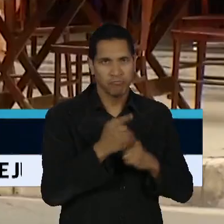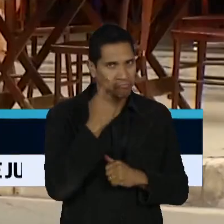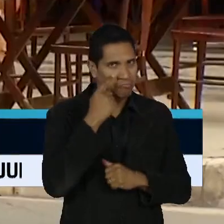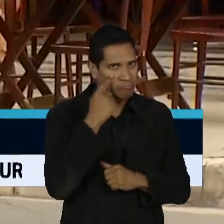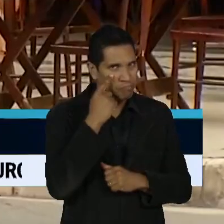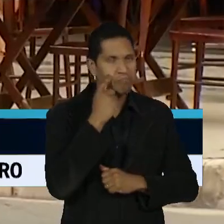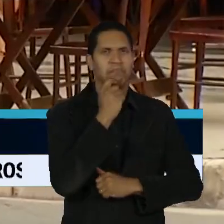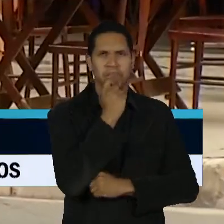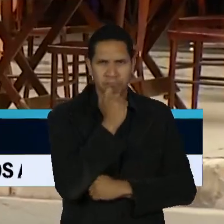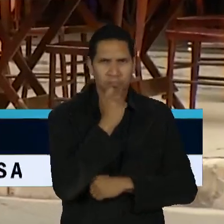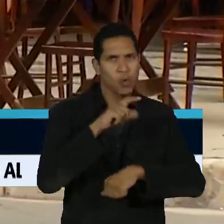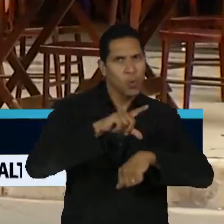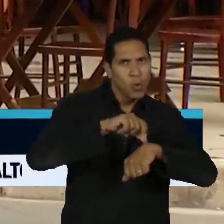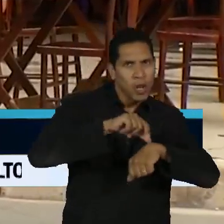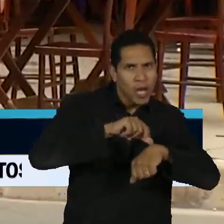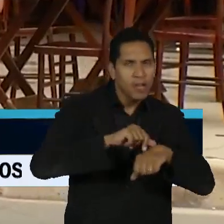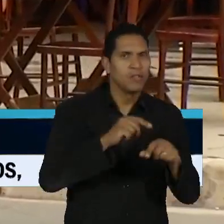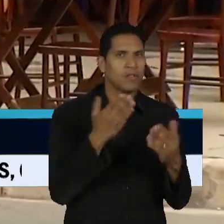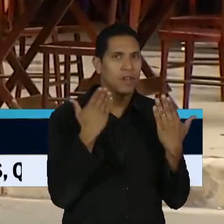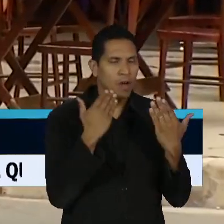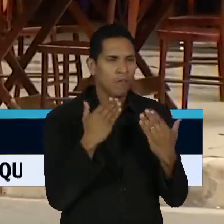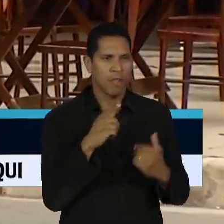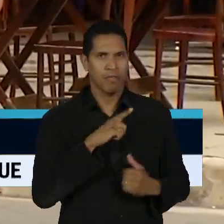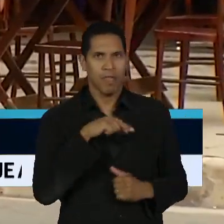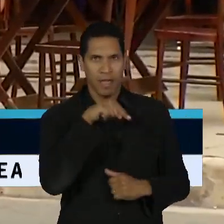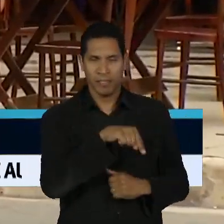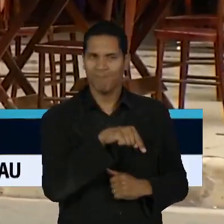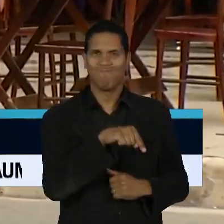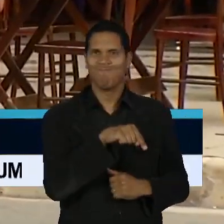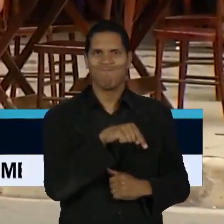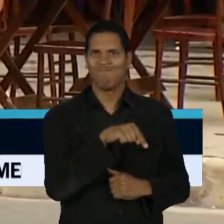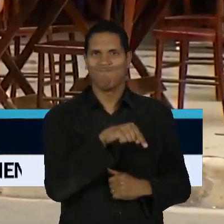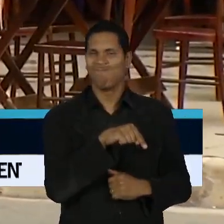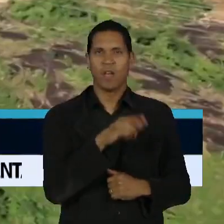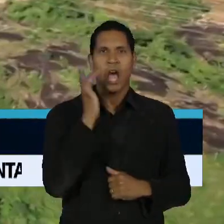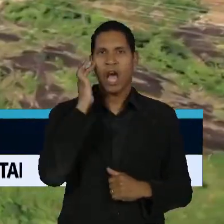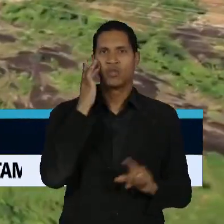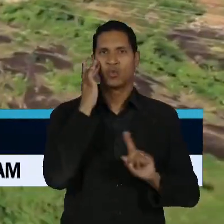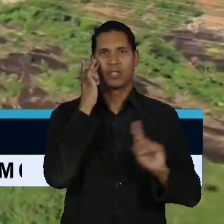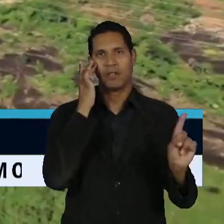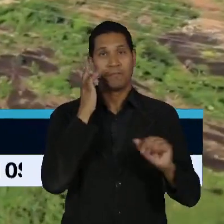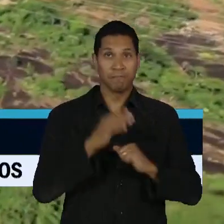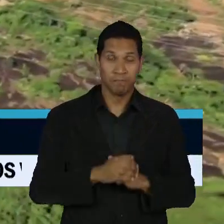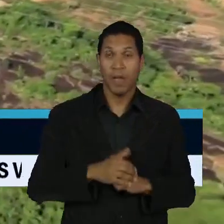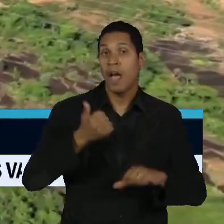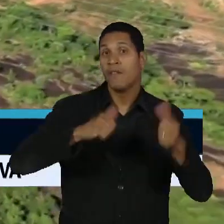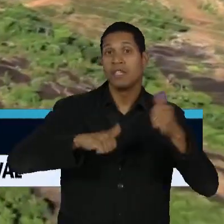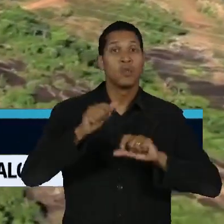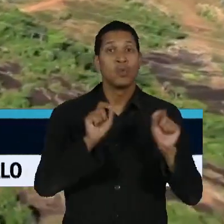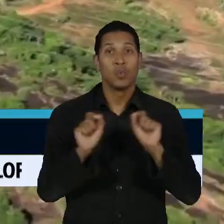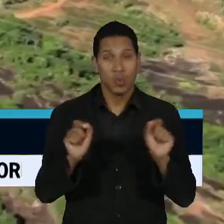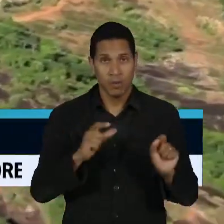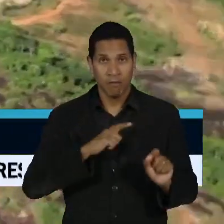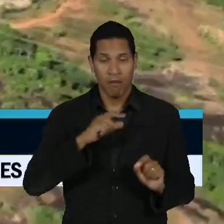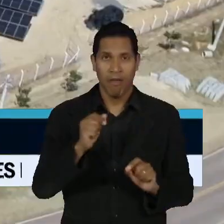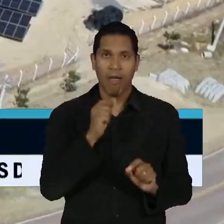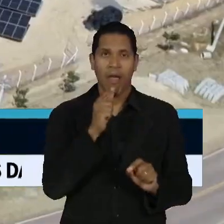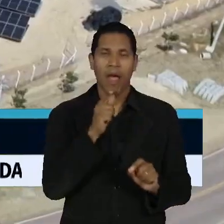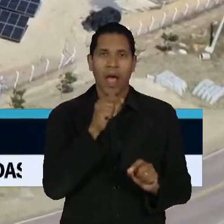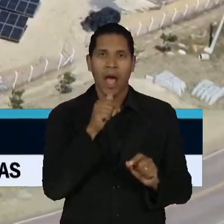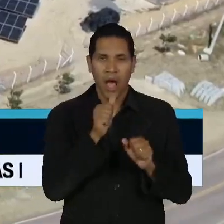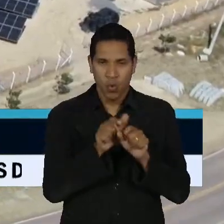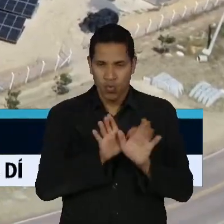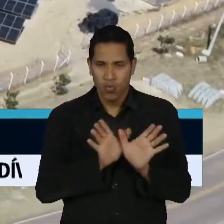de verão voltaria este ano a pasta não vem necessidade para adiantar os relógios avaliação é que a situação dos reservatórios